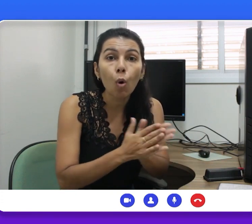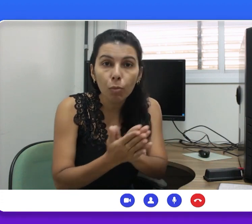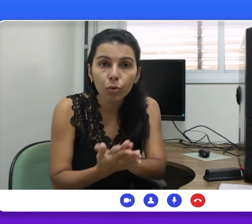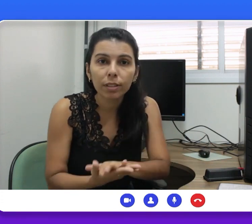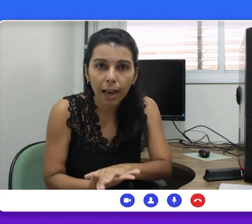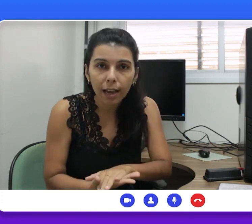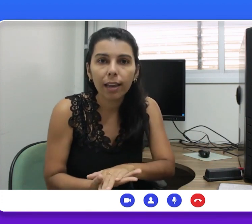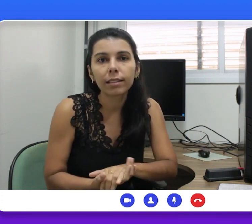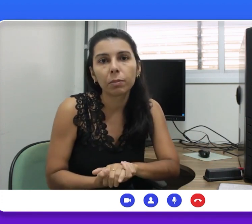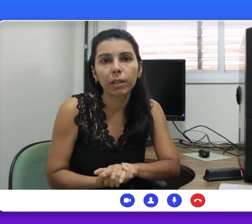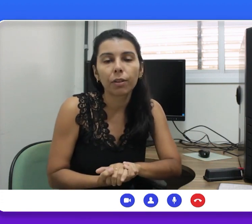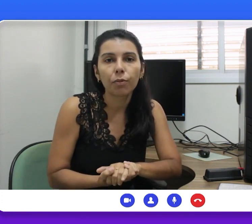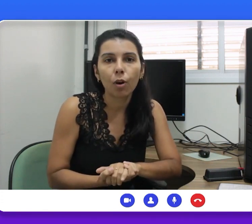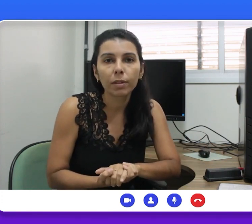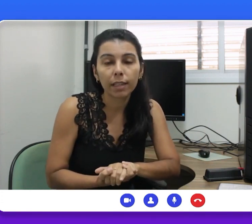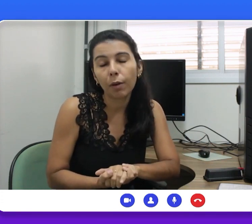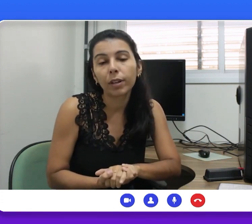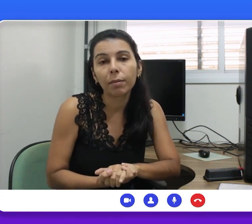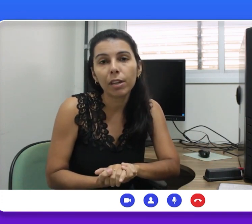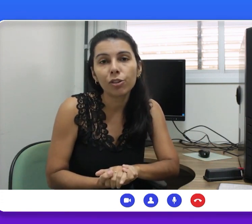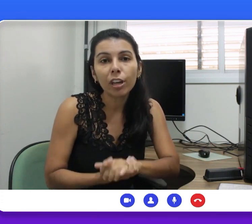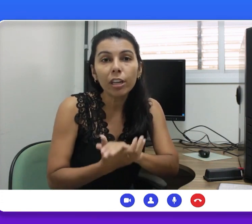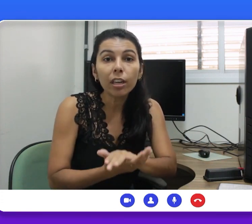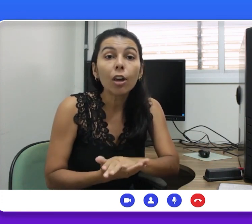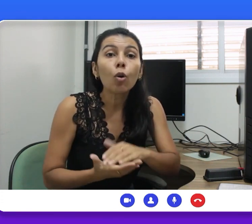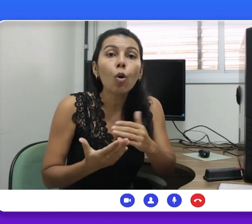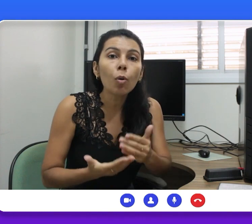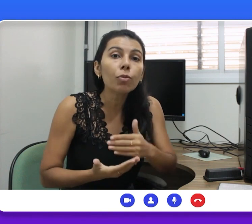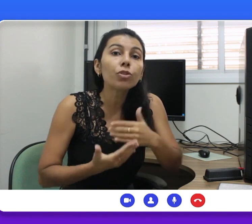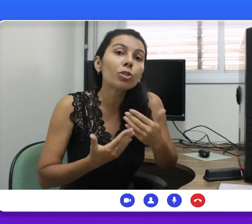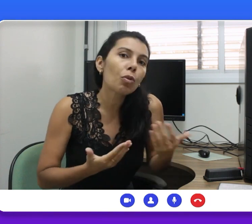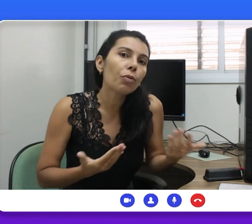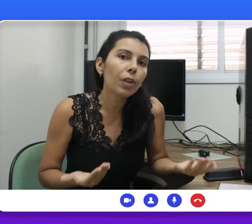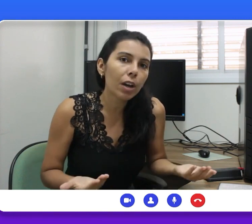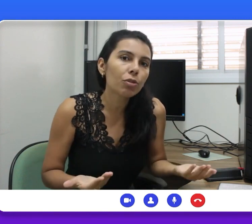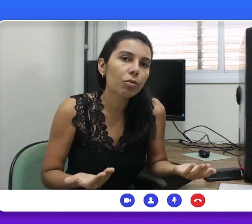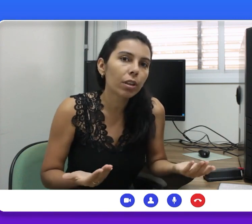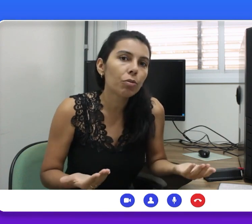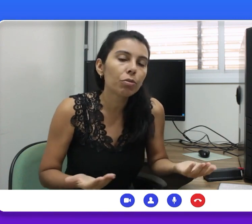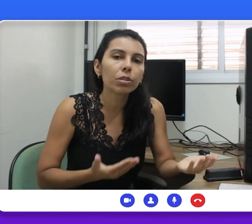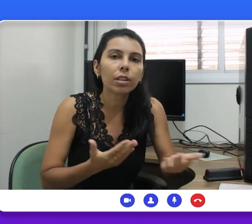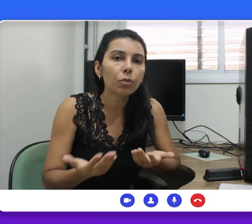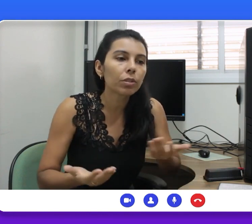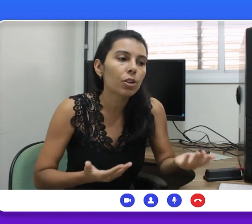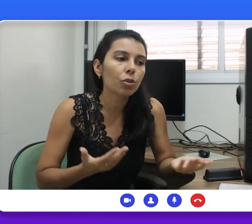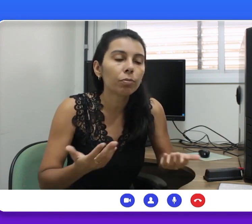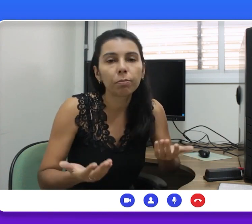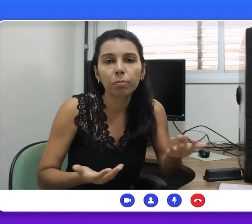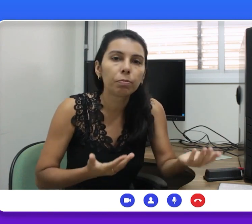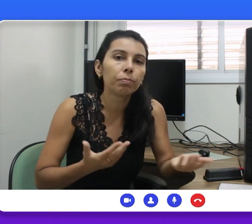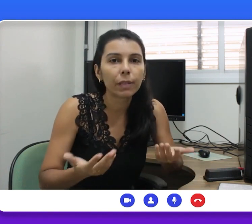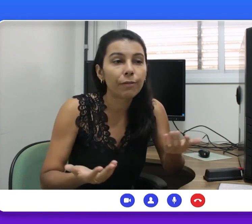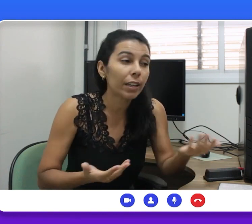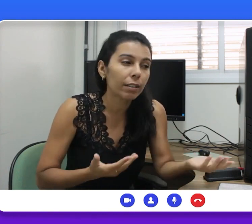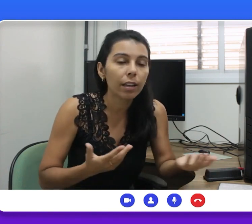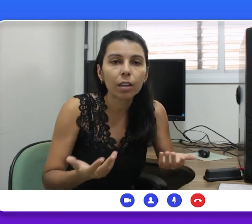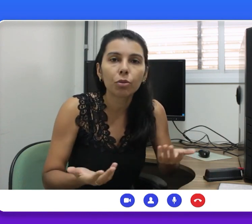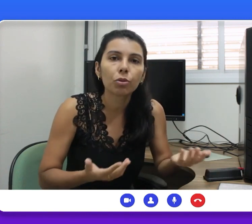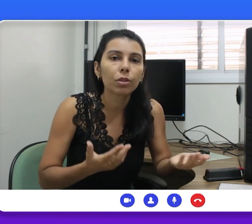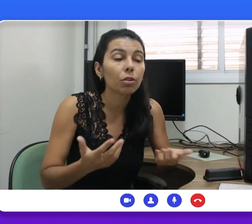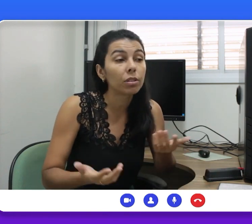ruim, que é o da desinformação, mas você tem o lado bom, que é o de abrir espaços de comércio, espaços de propagação